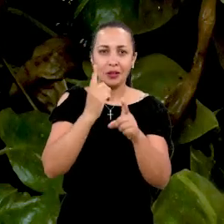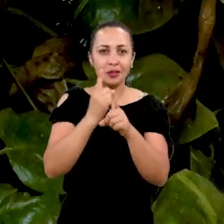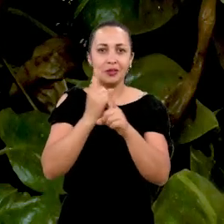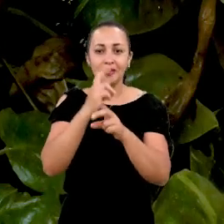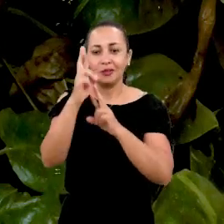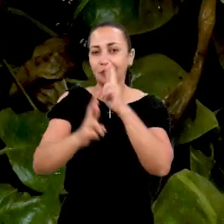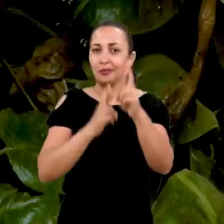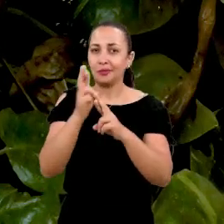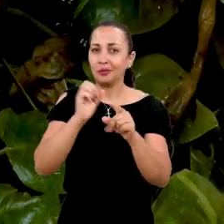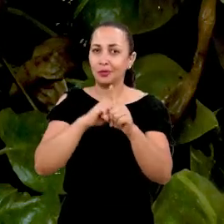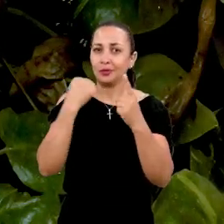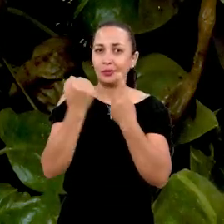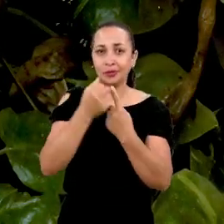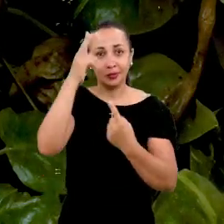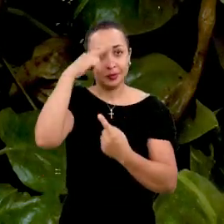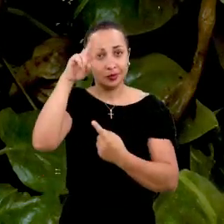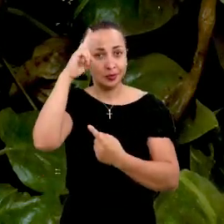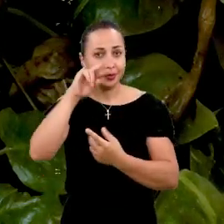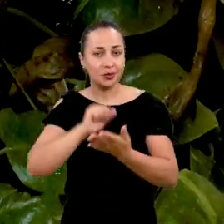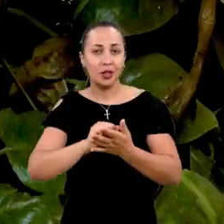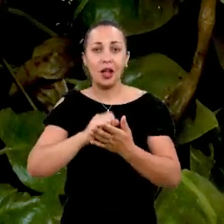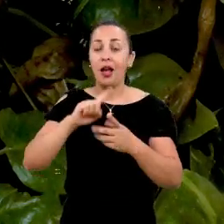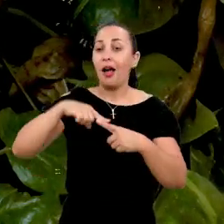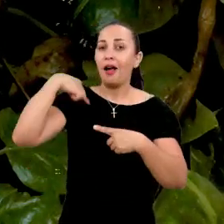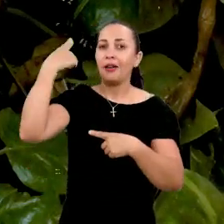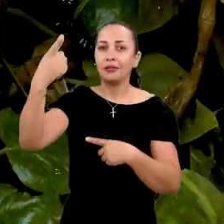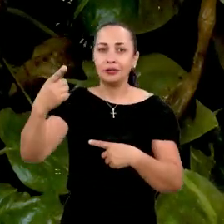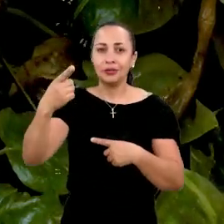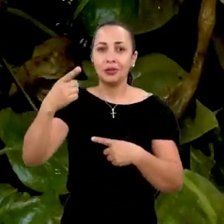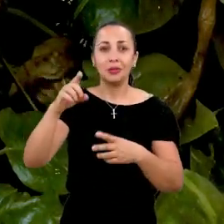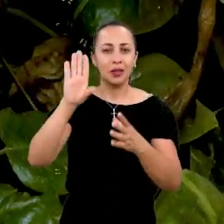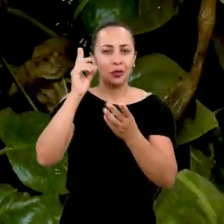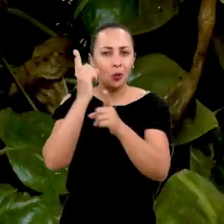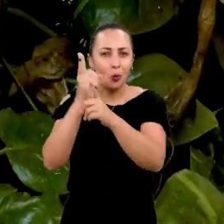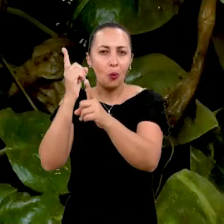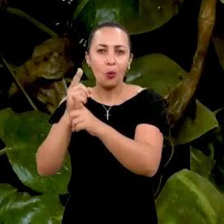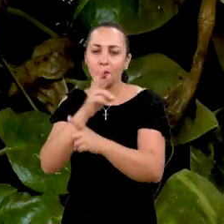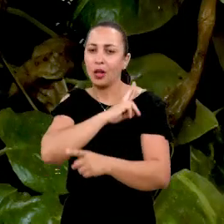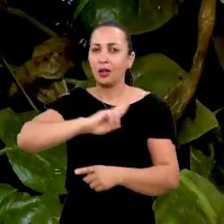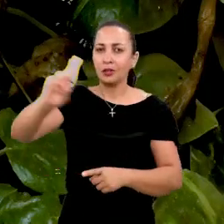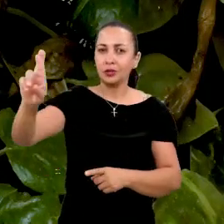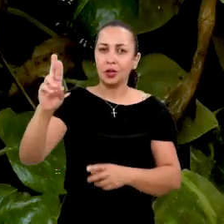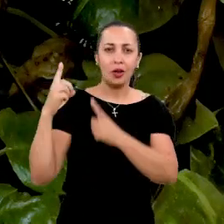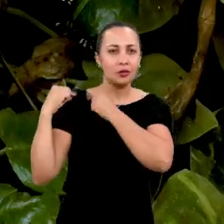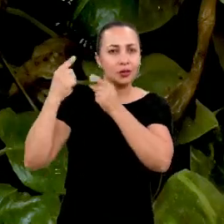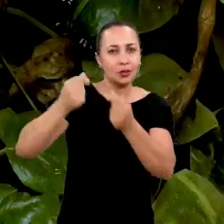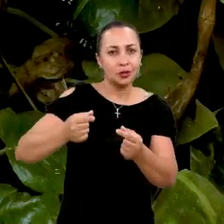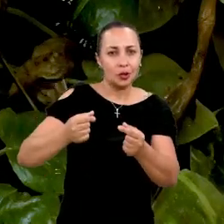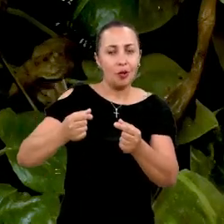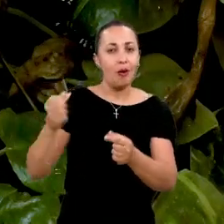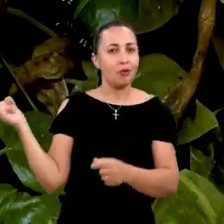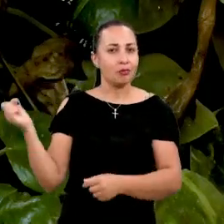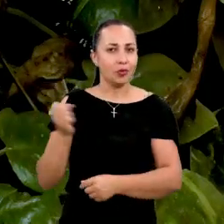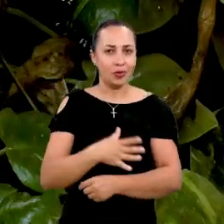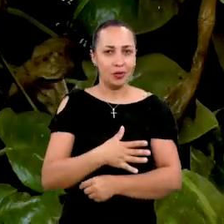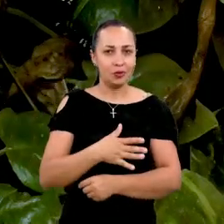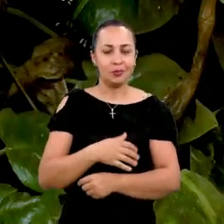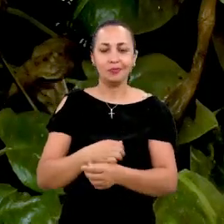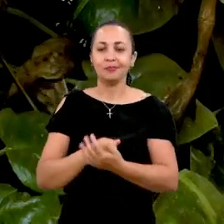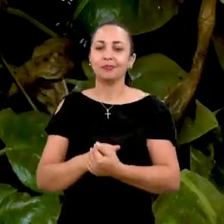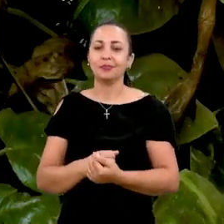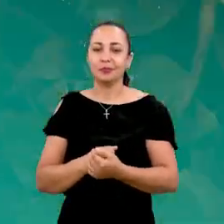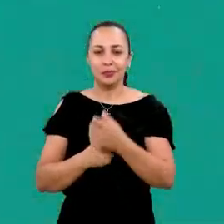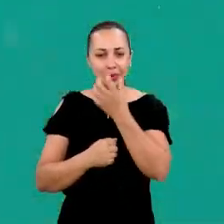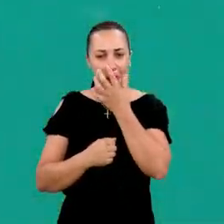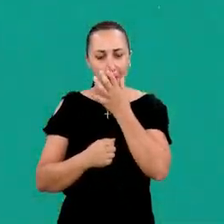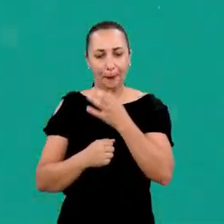na identificação das relações sociais e históricas, além de captação das relações entre religião, tradição e